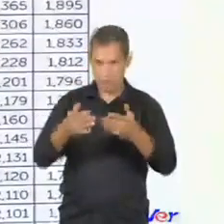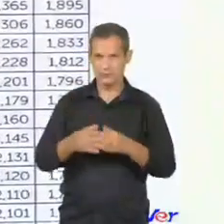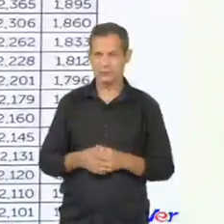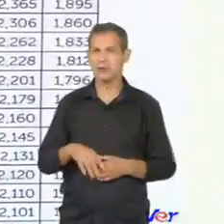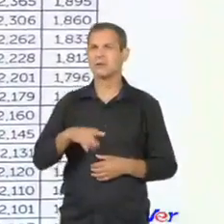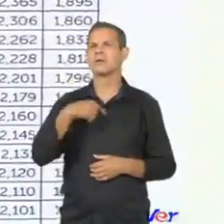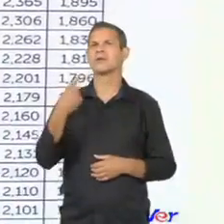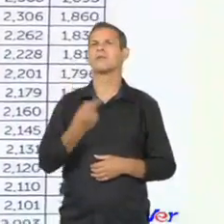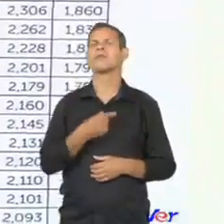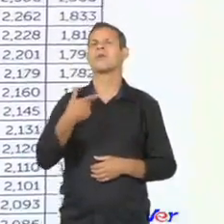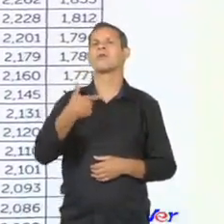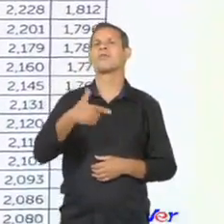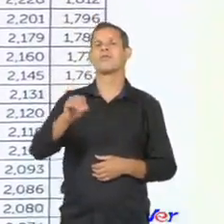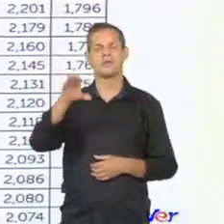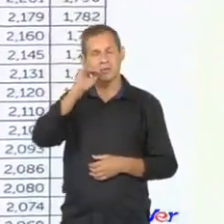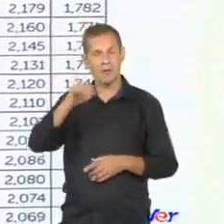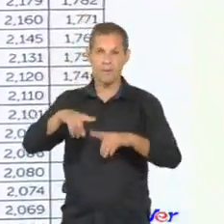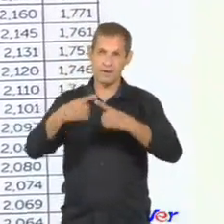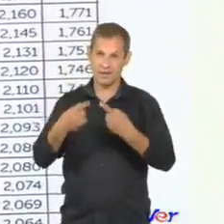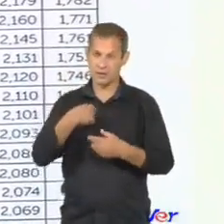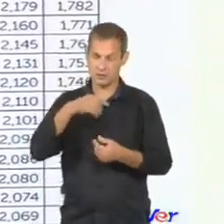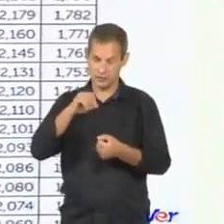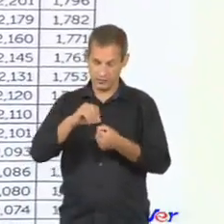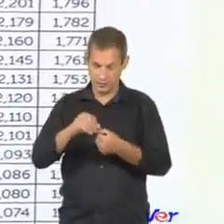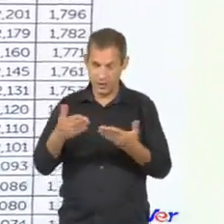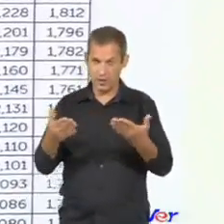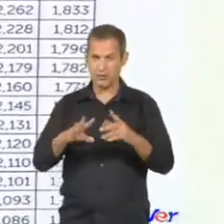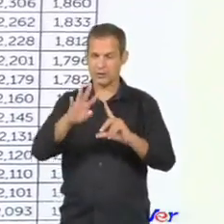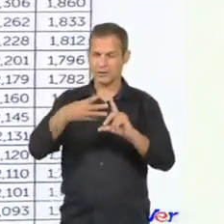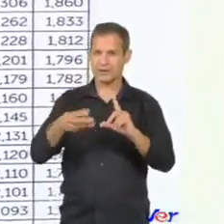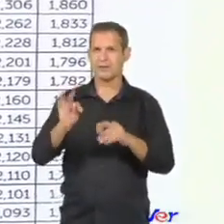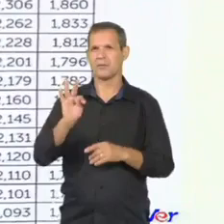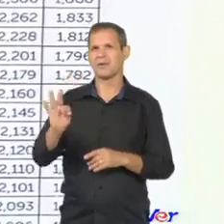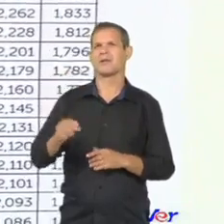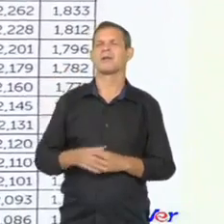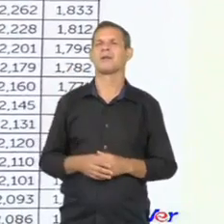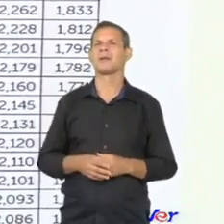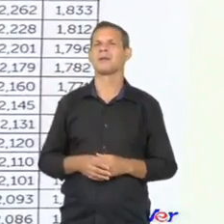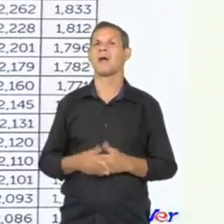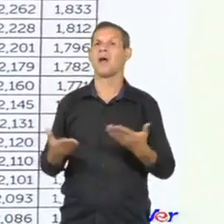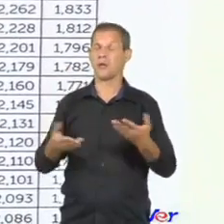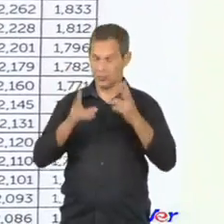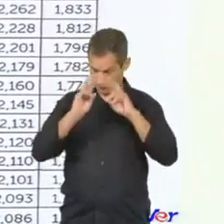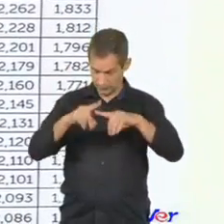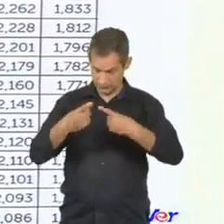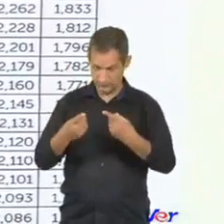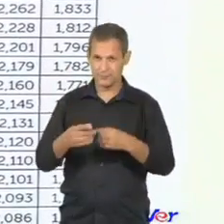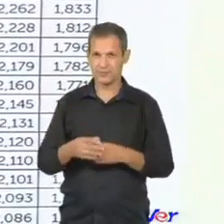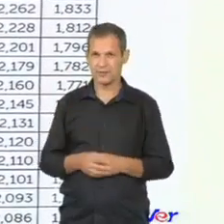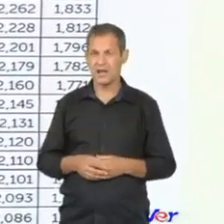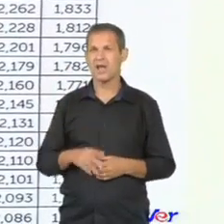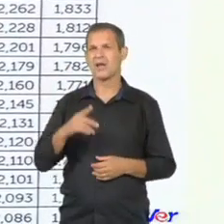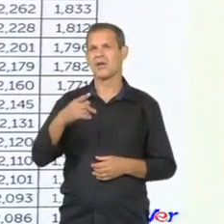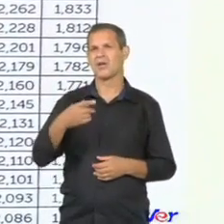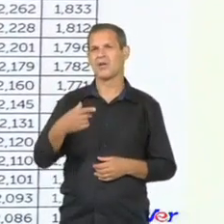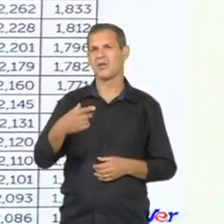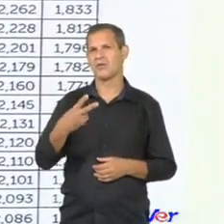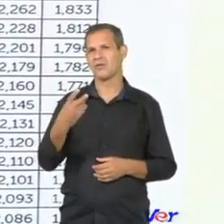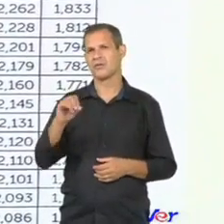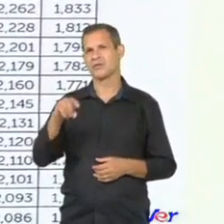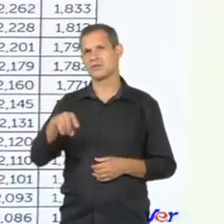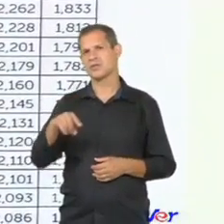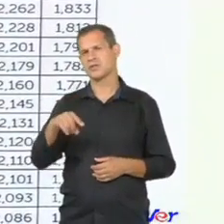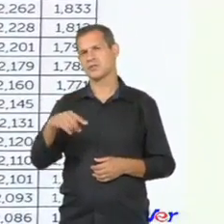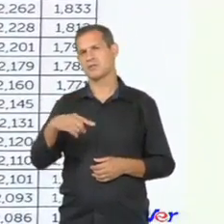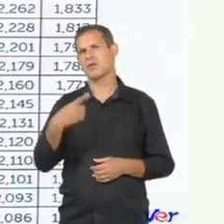Então, nós temos lá 20 funcionários. Então, o que eu faço? Eu venho aqui para a minha tabela T, vou até deixar aqui um pouquinho. Então, 20 menos 1 é